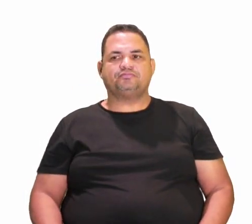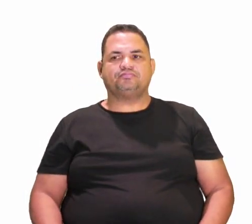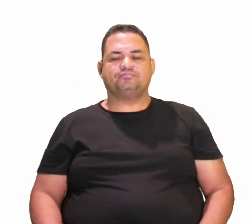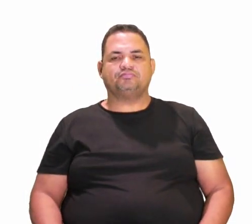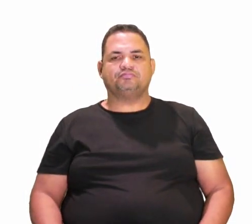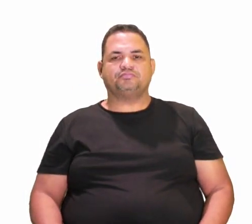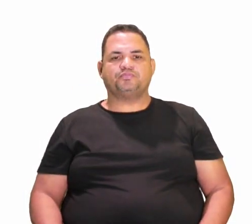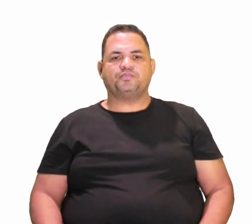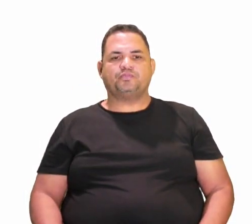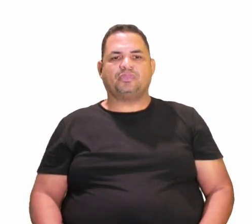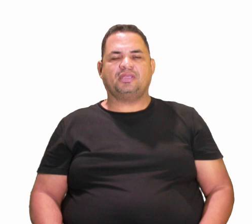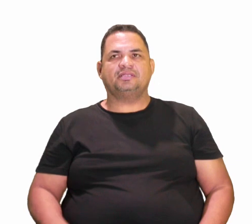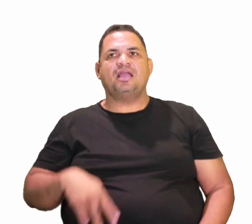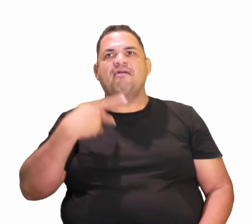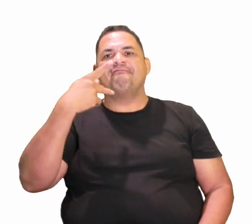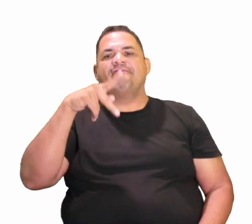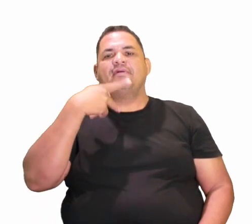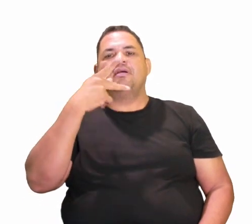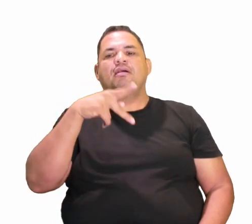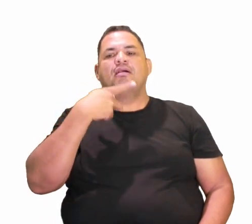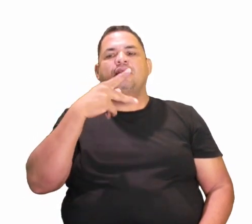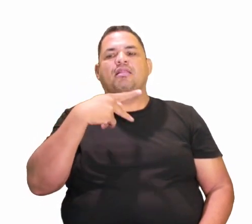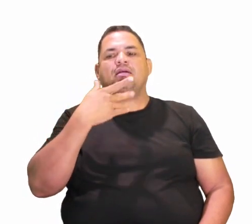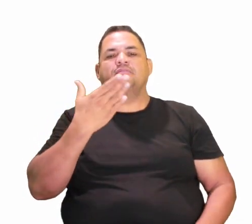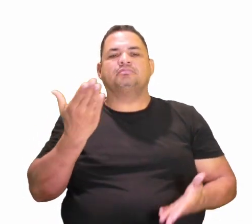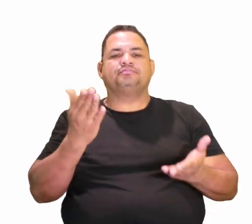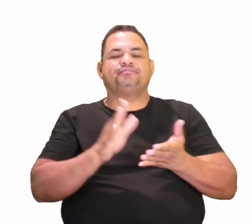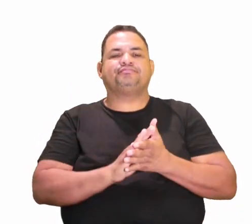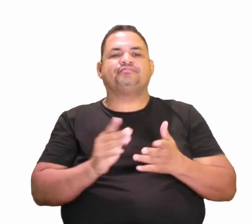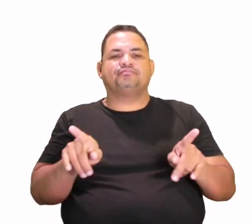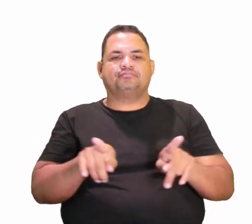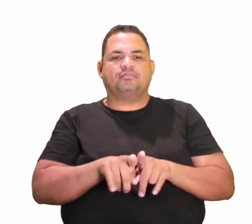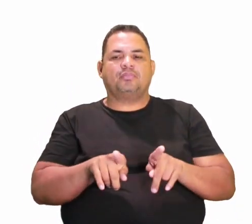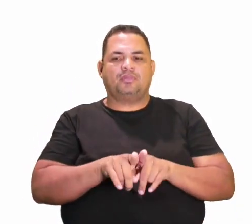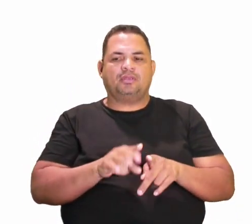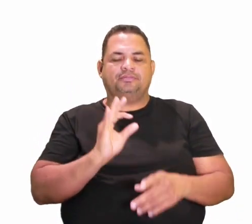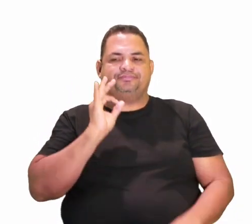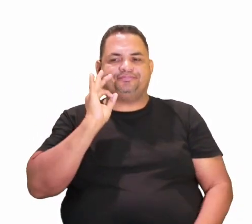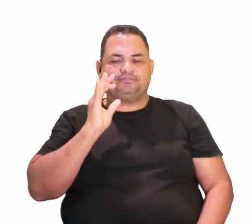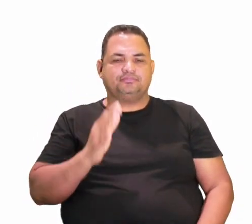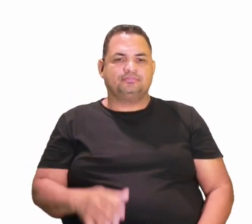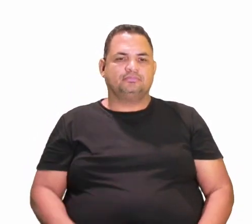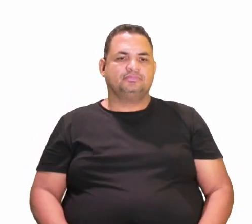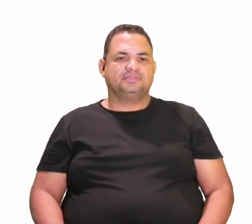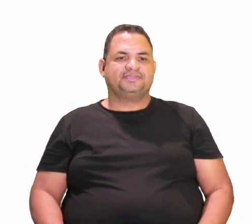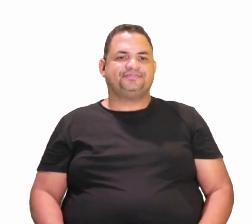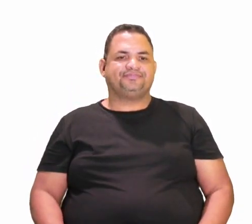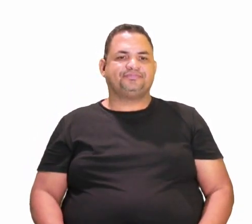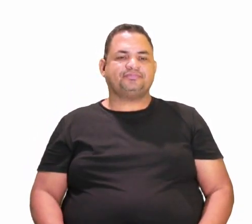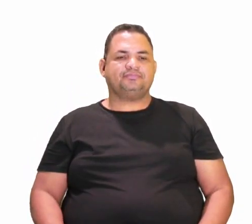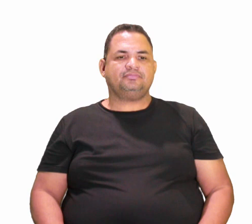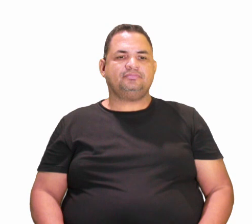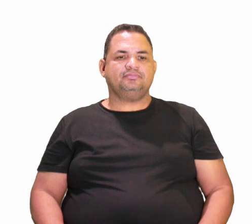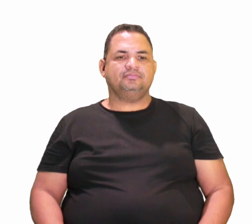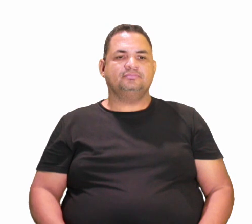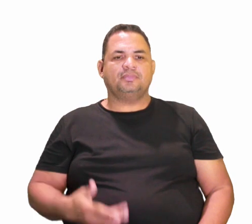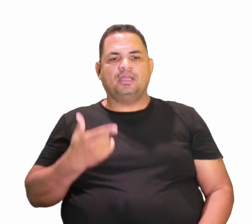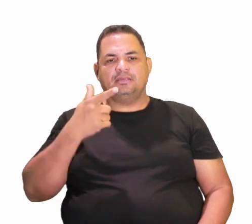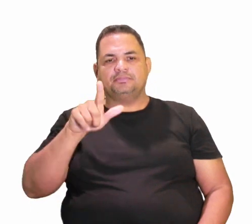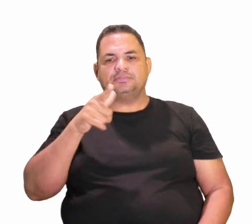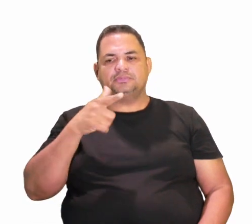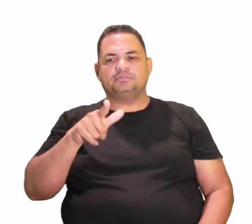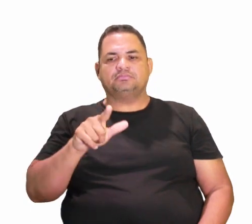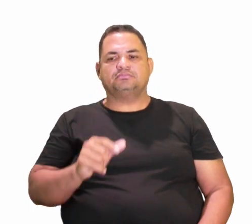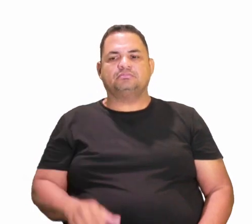da questão de verbalizar também, enquanto eu falo, vocês falarem também da mesma forma. Então, vocês podem vocês